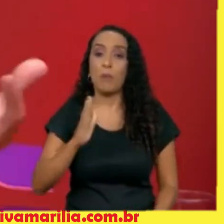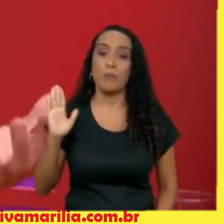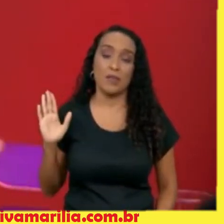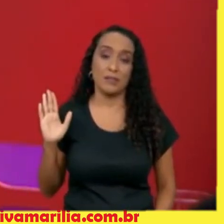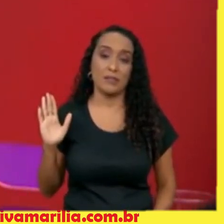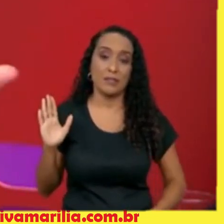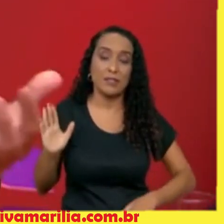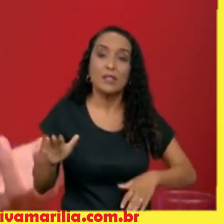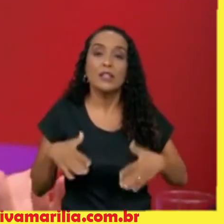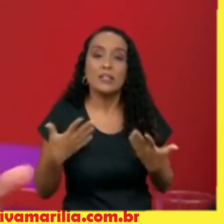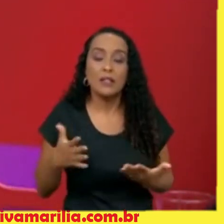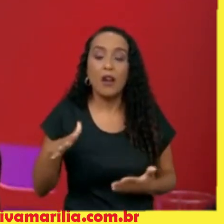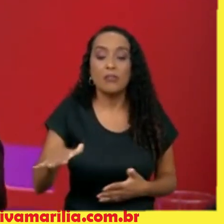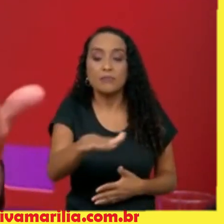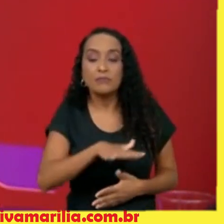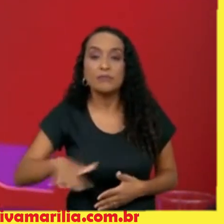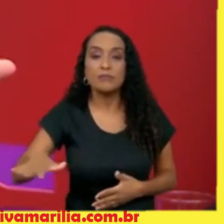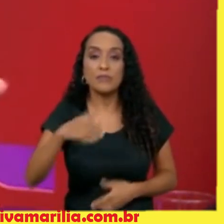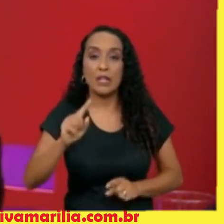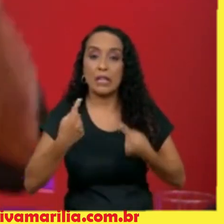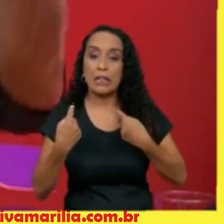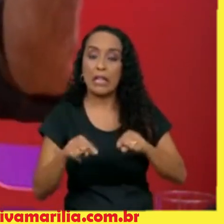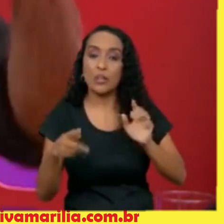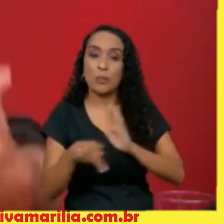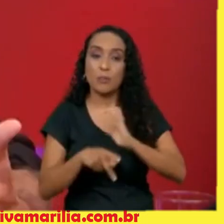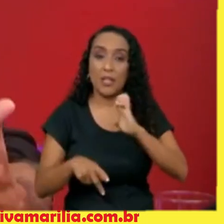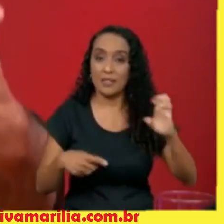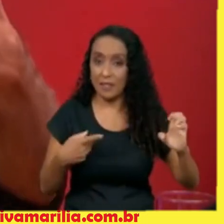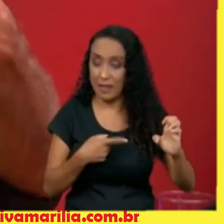seja, então esse campo para crítica da esquerda, ele é